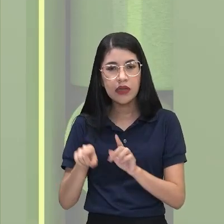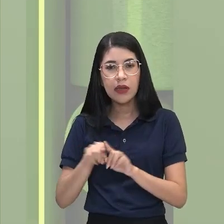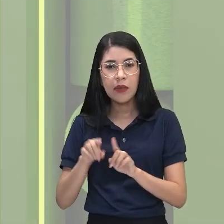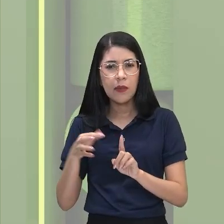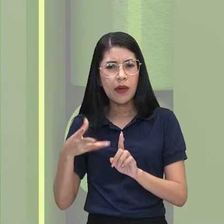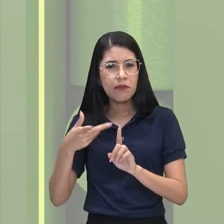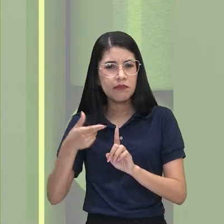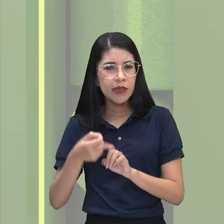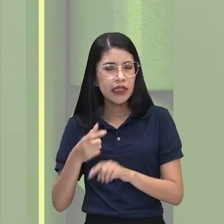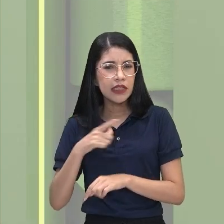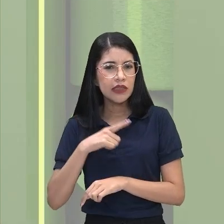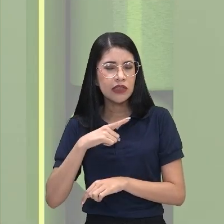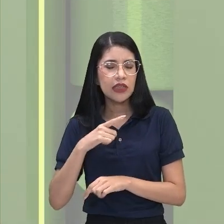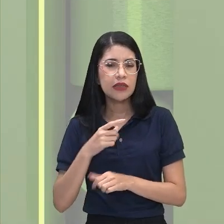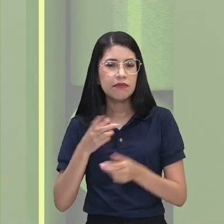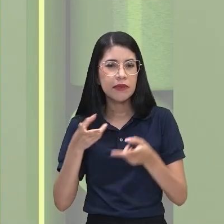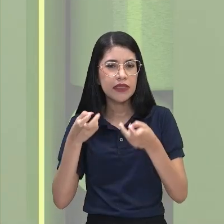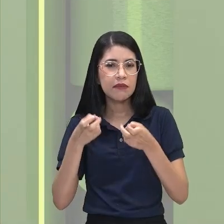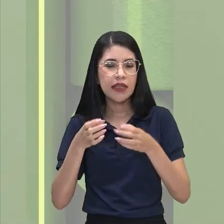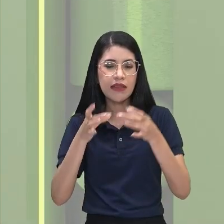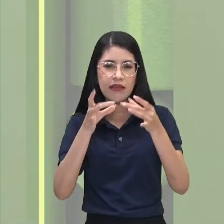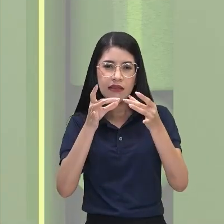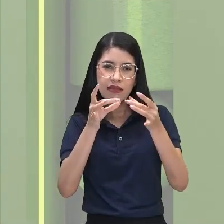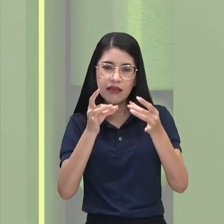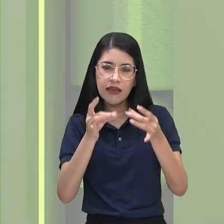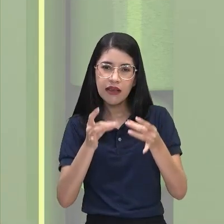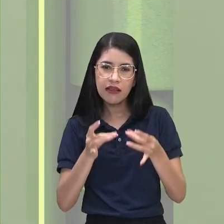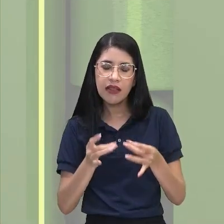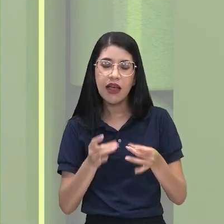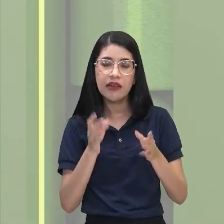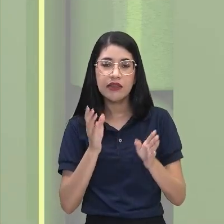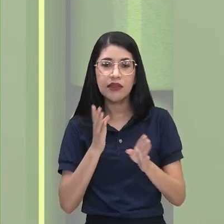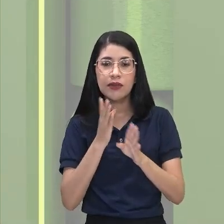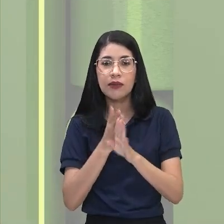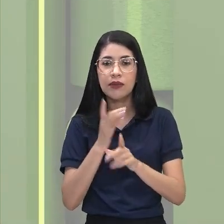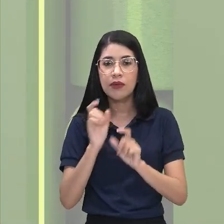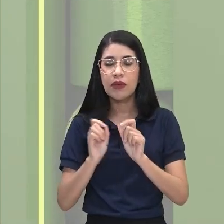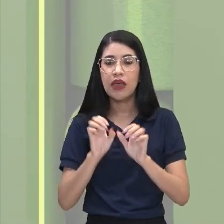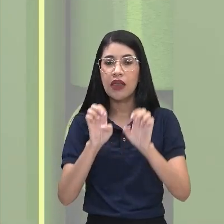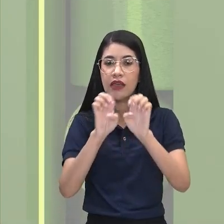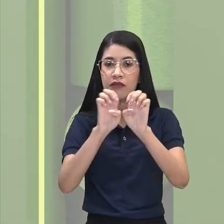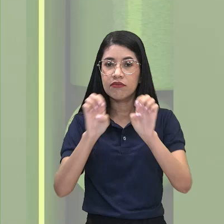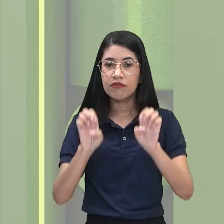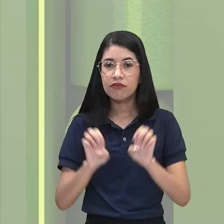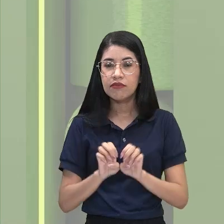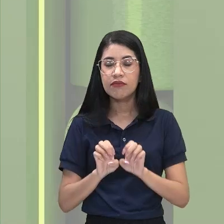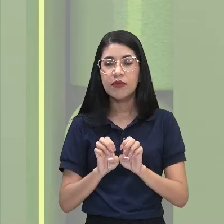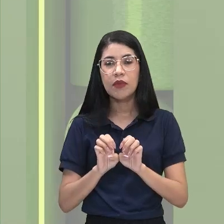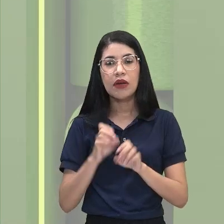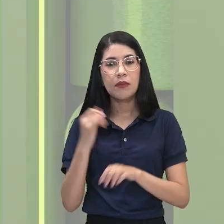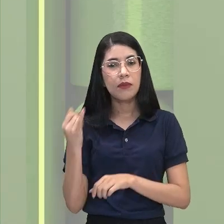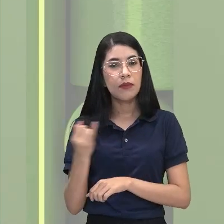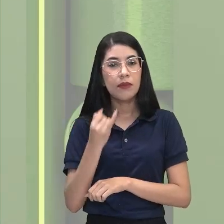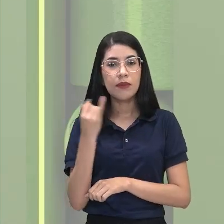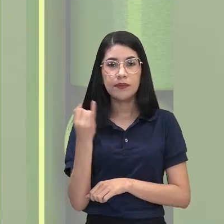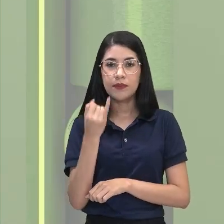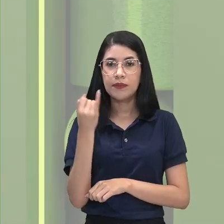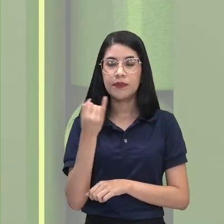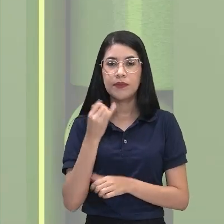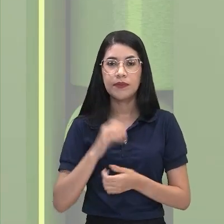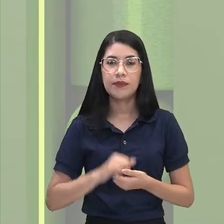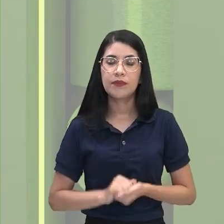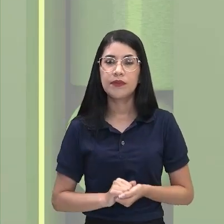de observar aqueles detalhes, descobriu uma estrutura que é